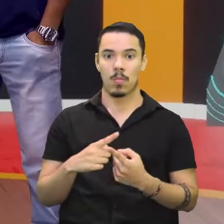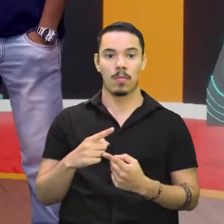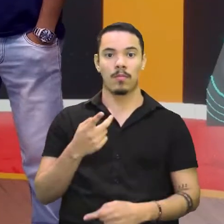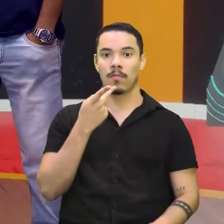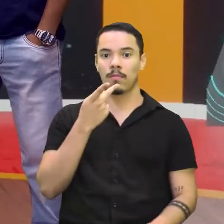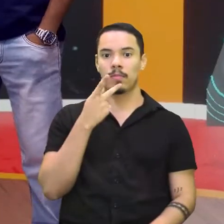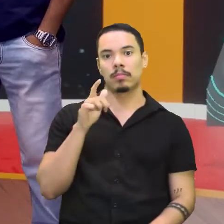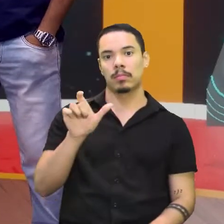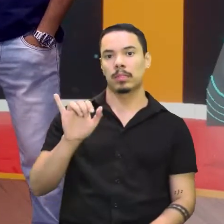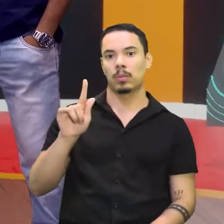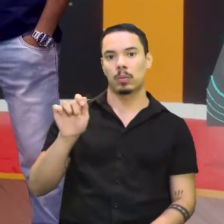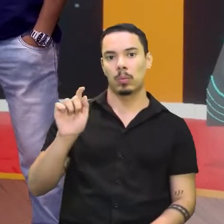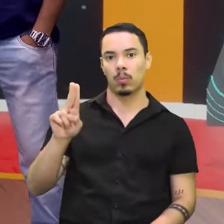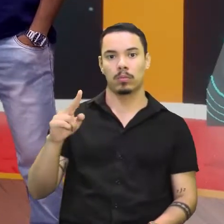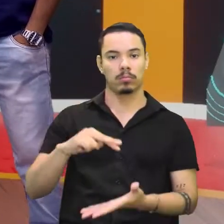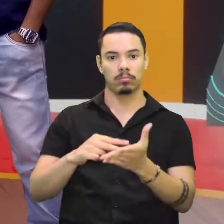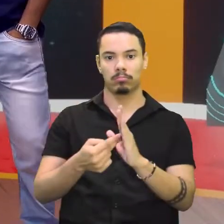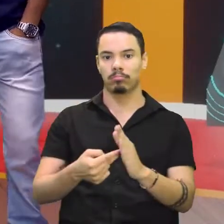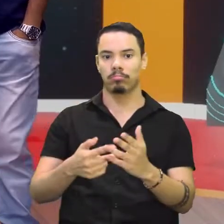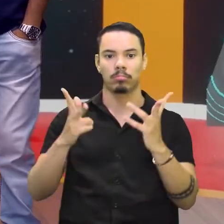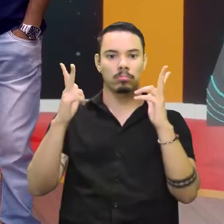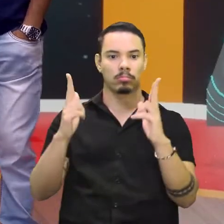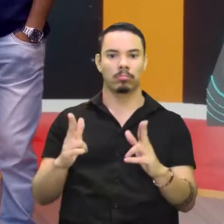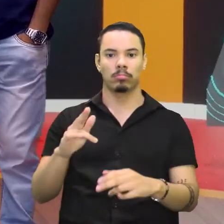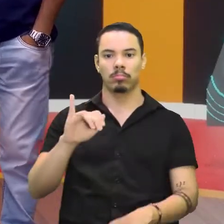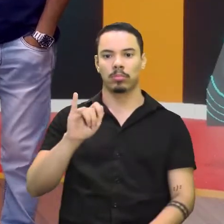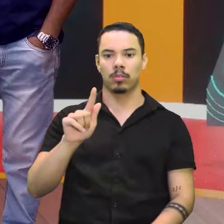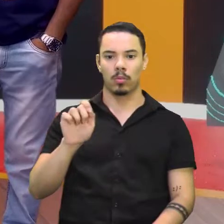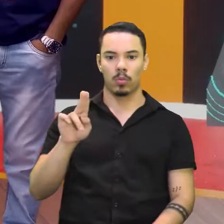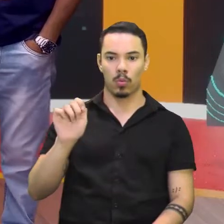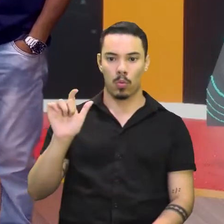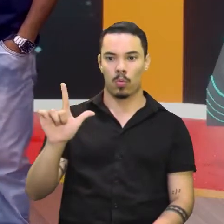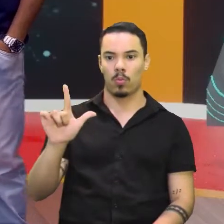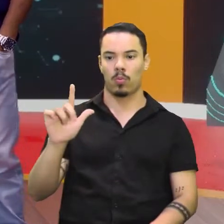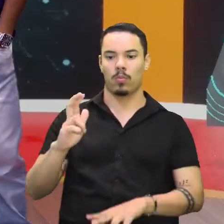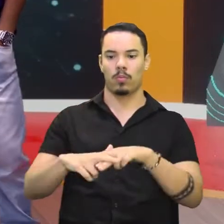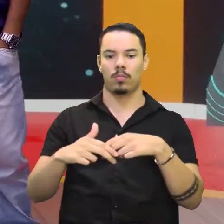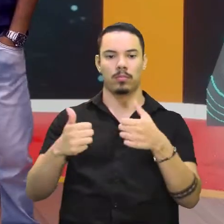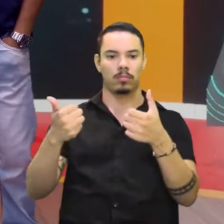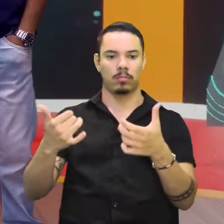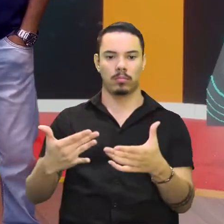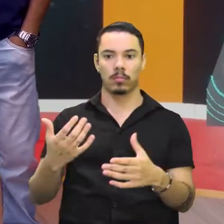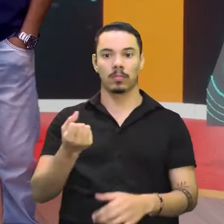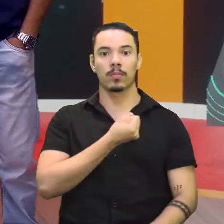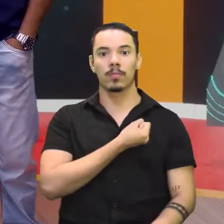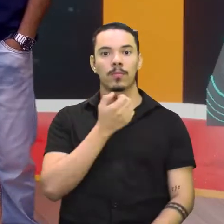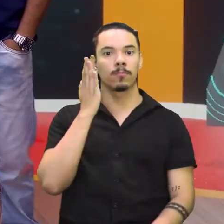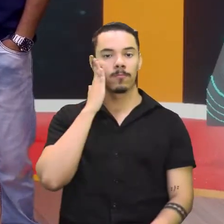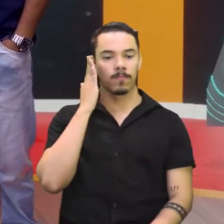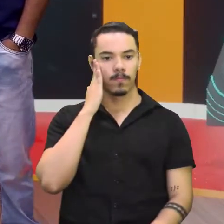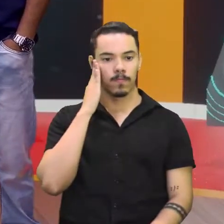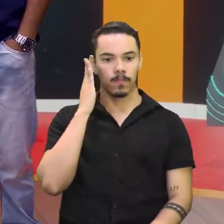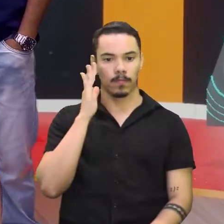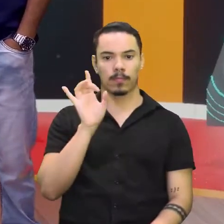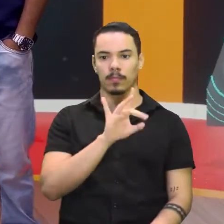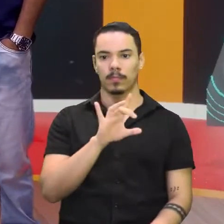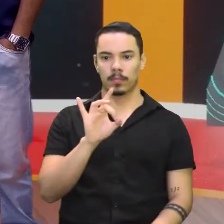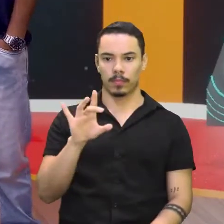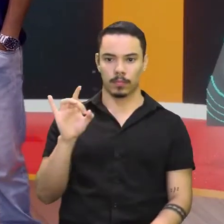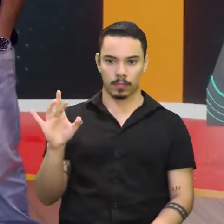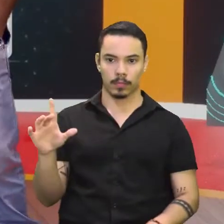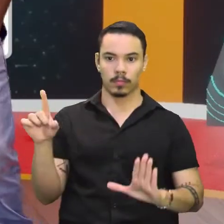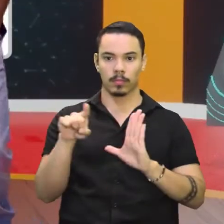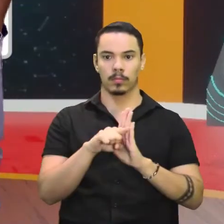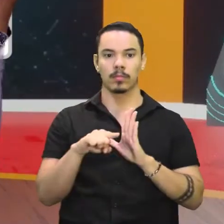3 menos 3, 0. Vai ficar, some aquele dali, aí ali o C vale 3. 6 menos 1, 5,